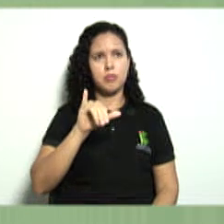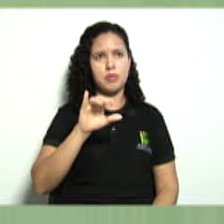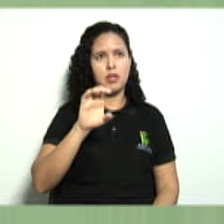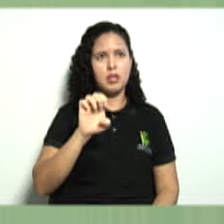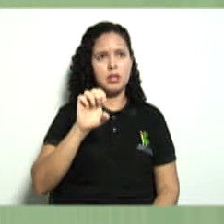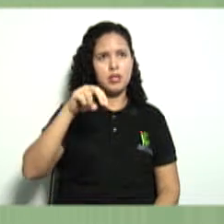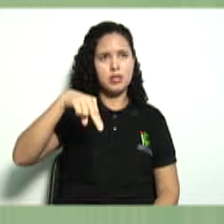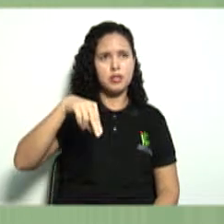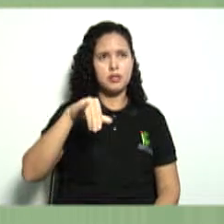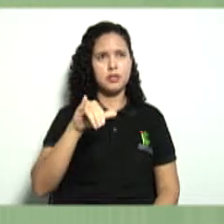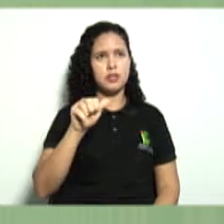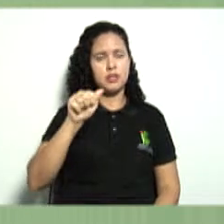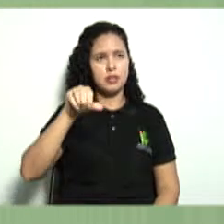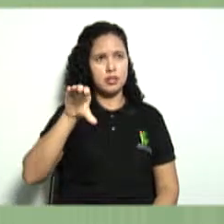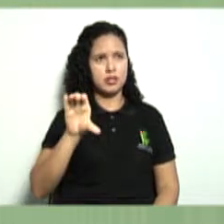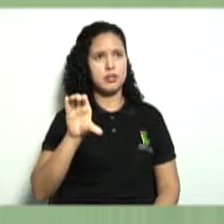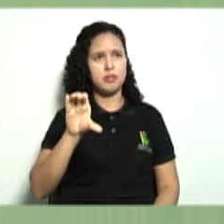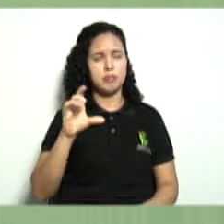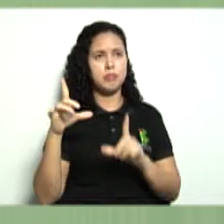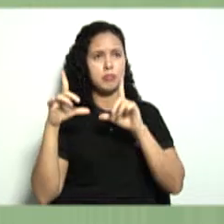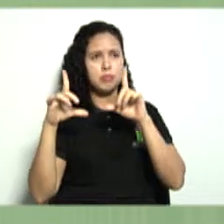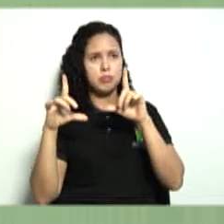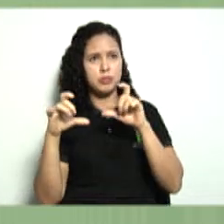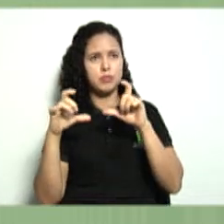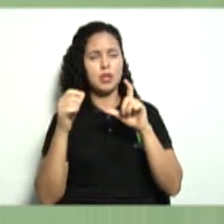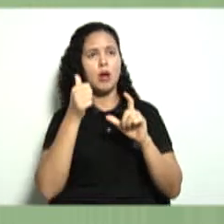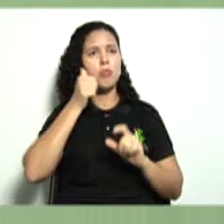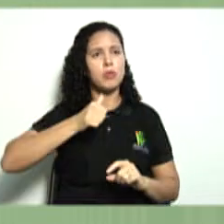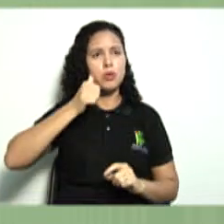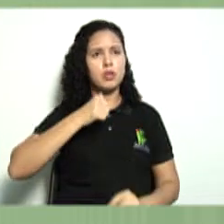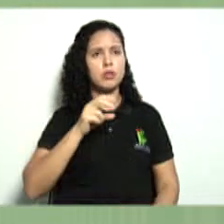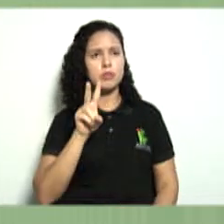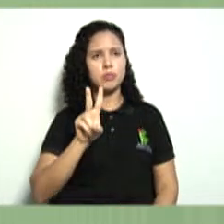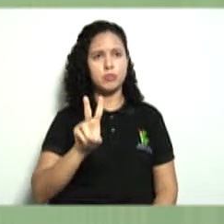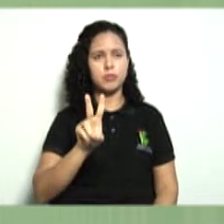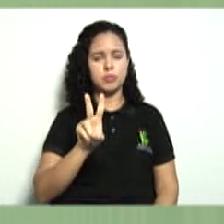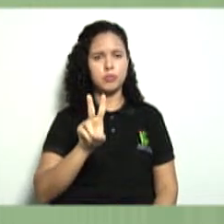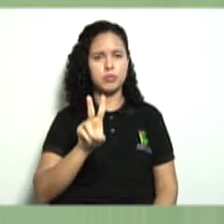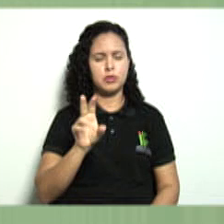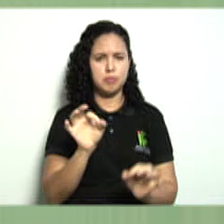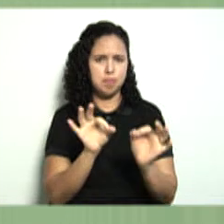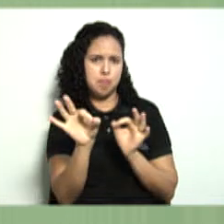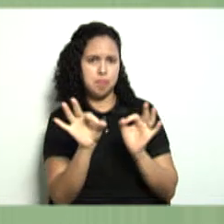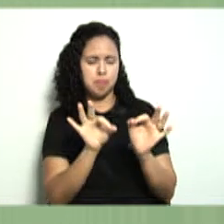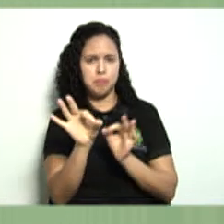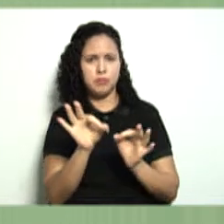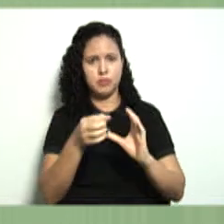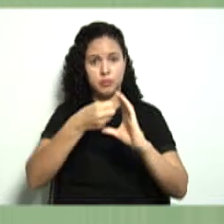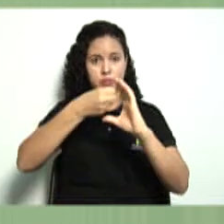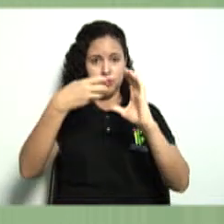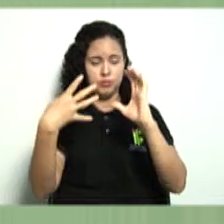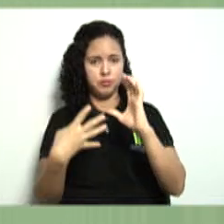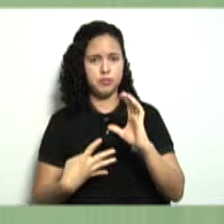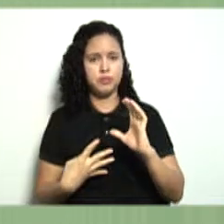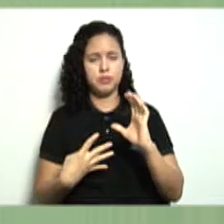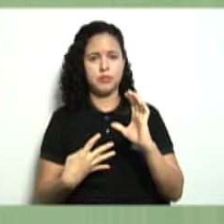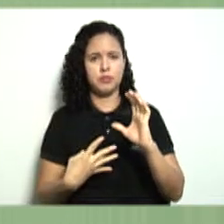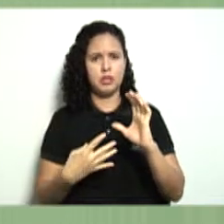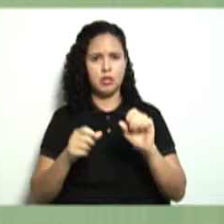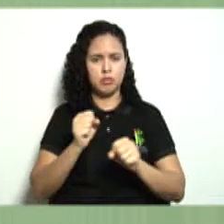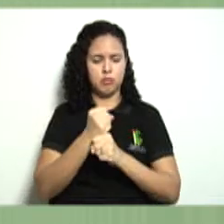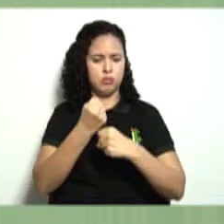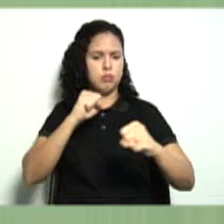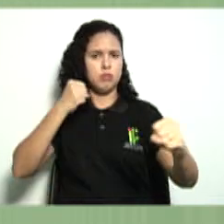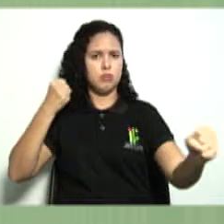é uma fotografia de 2 operadoras desse computador, né? Tinha características de ser grande,